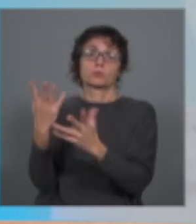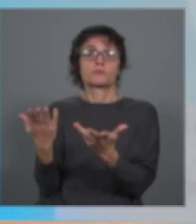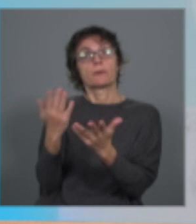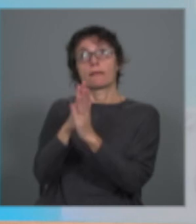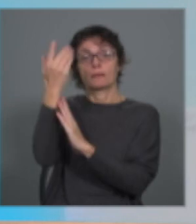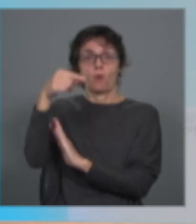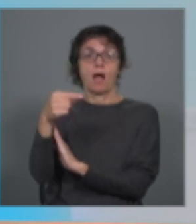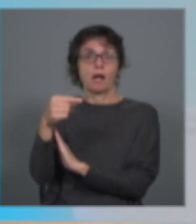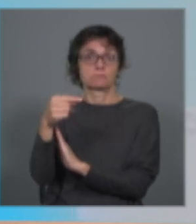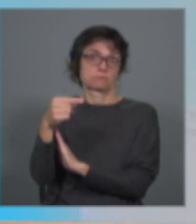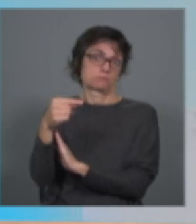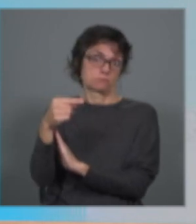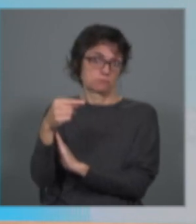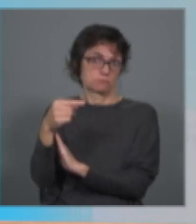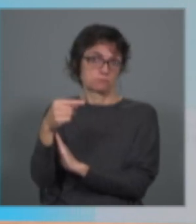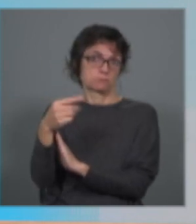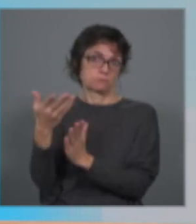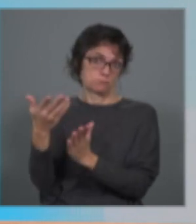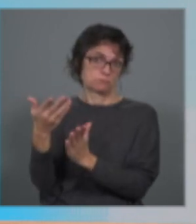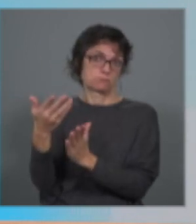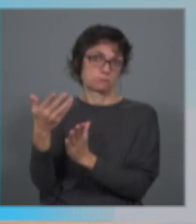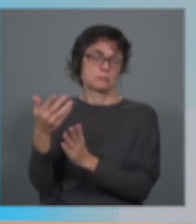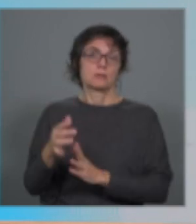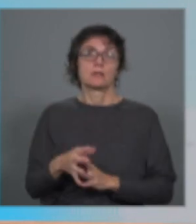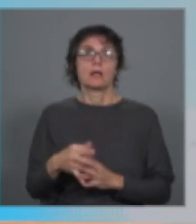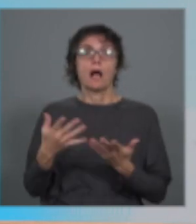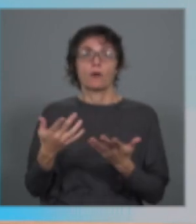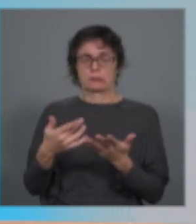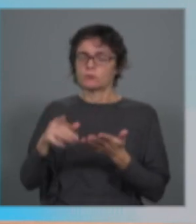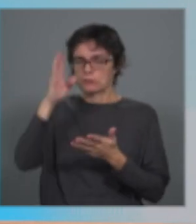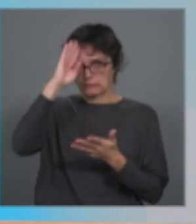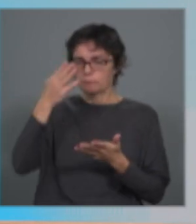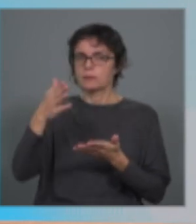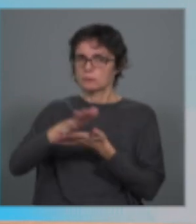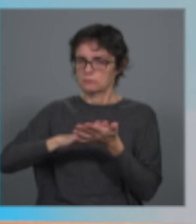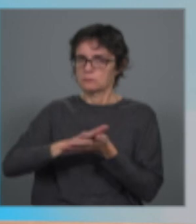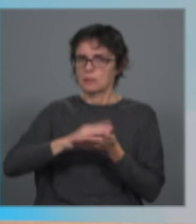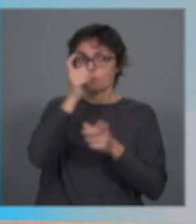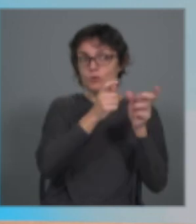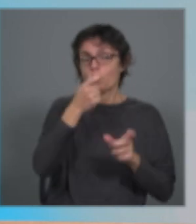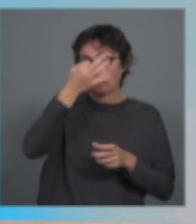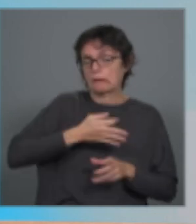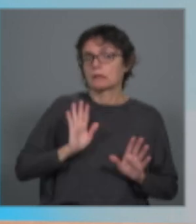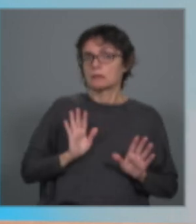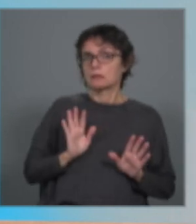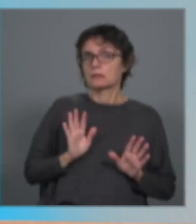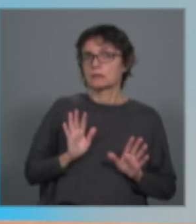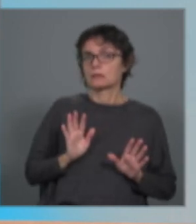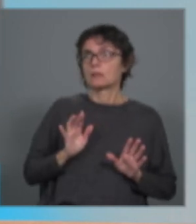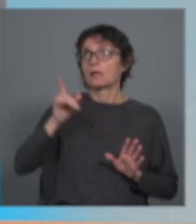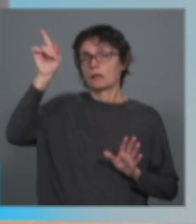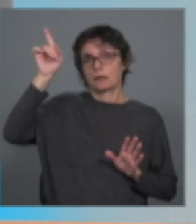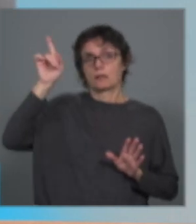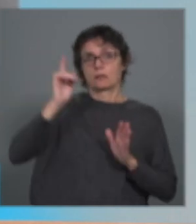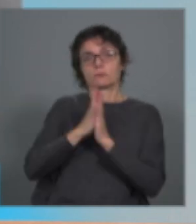Bem, o fundamento é Deus, no caso dos crentes. Bem, e as mãozinhas? Não